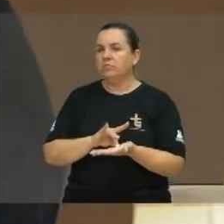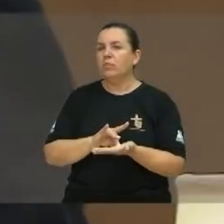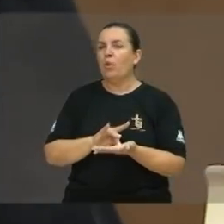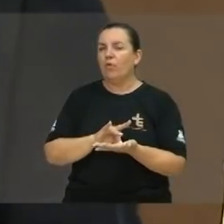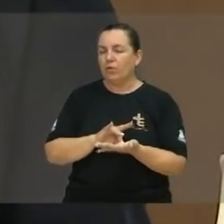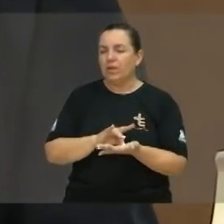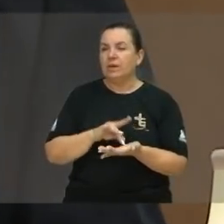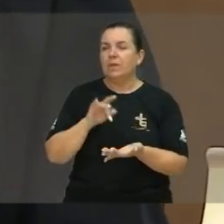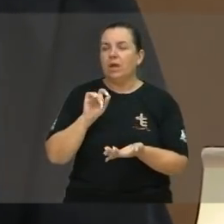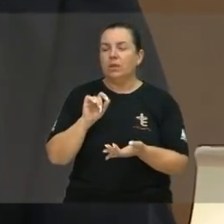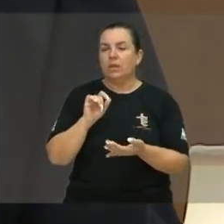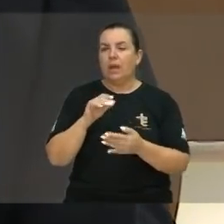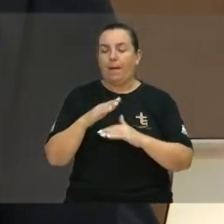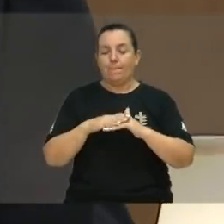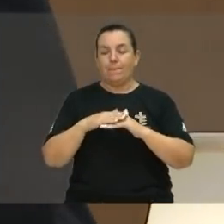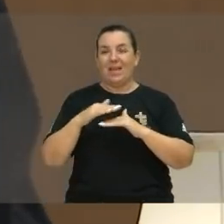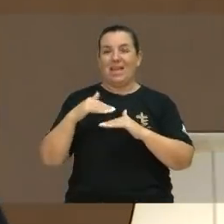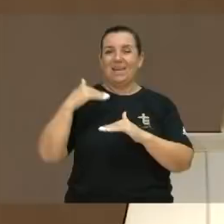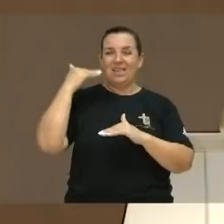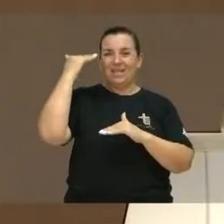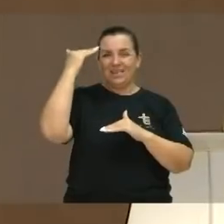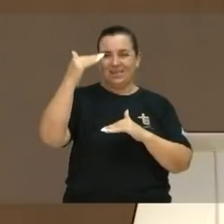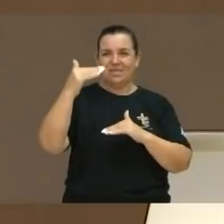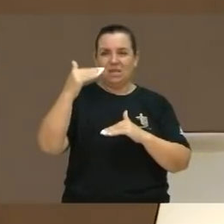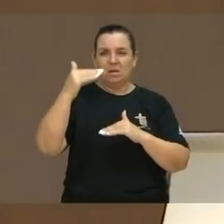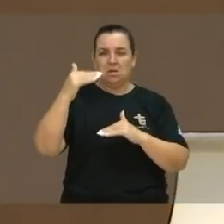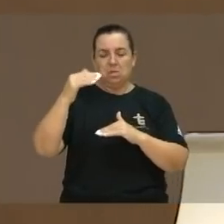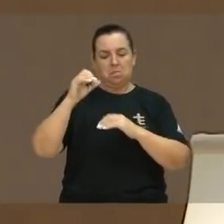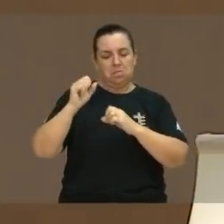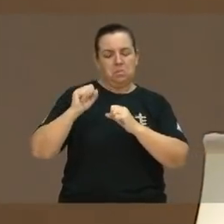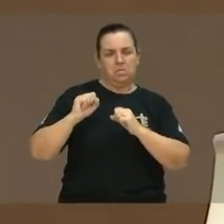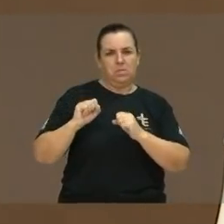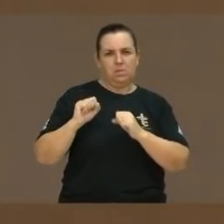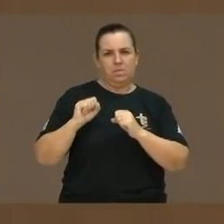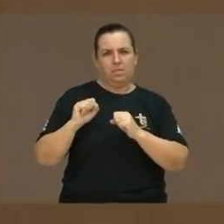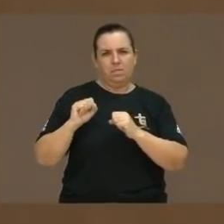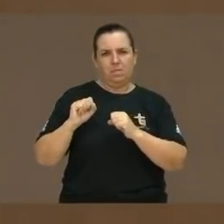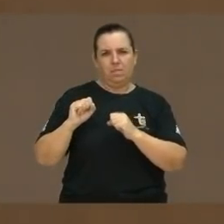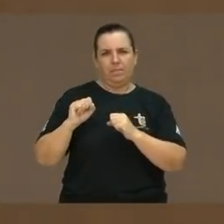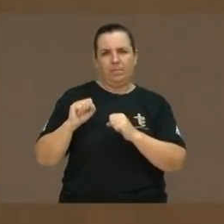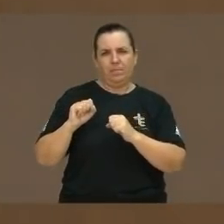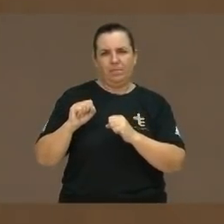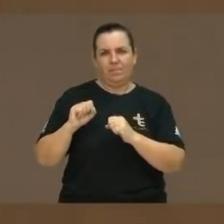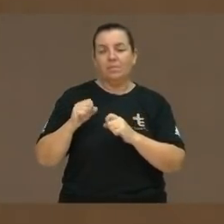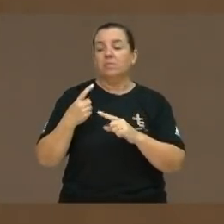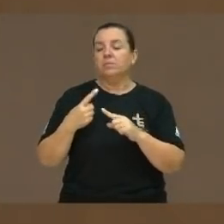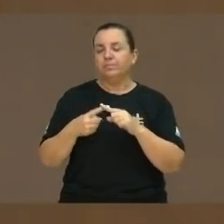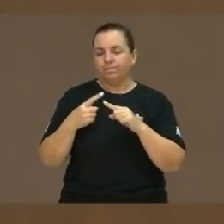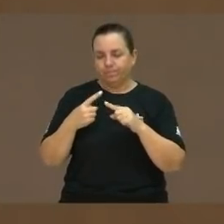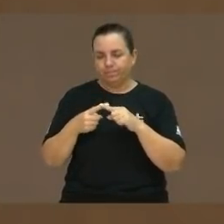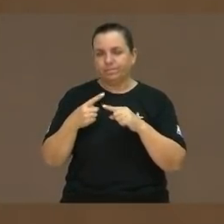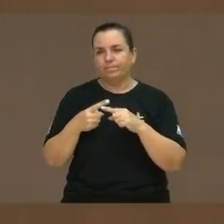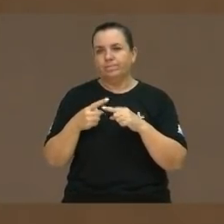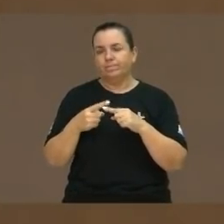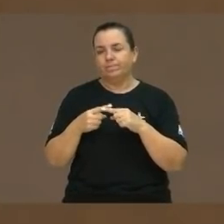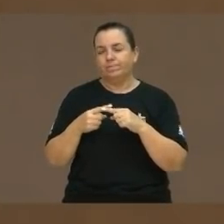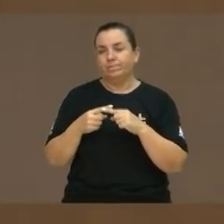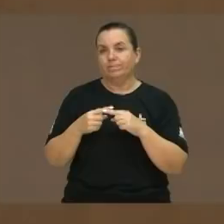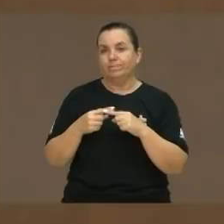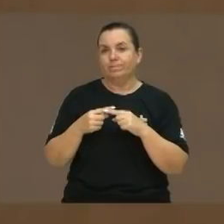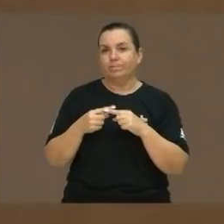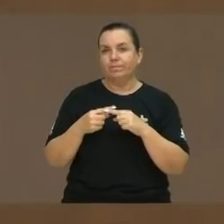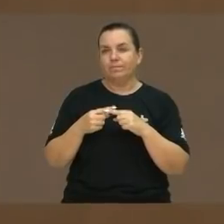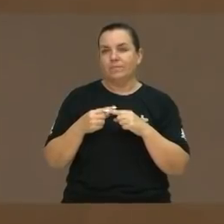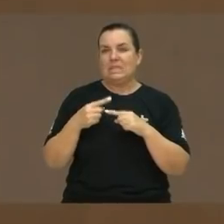que afirma a mais elevada autoridade moral é isso porque se é